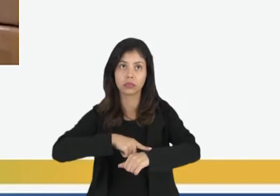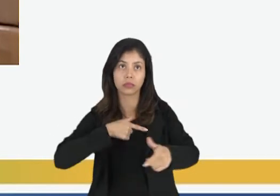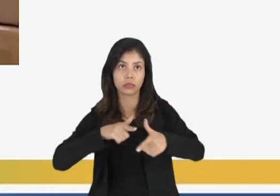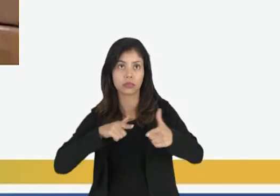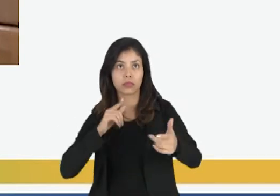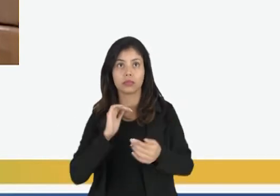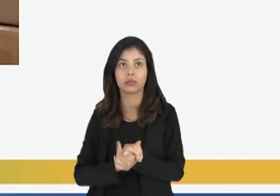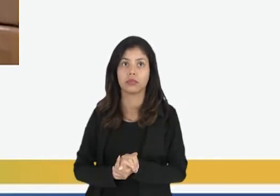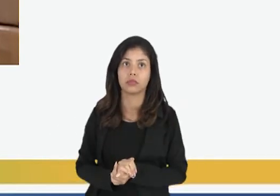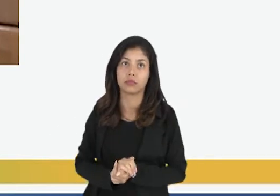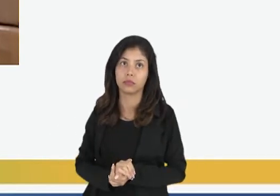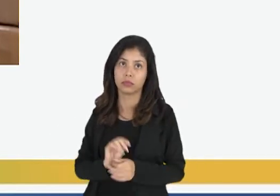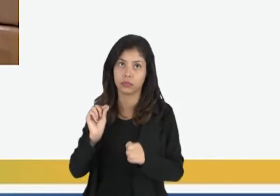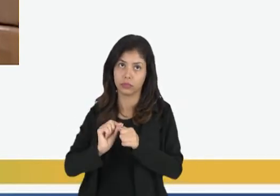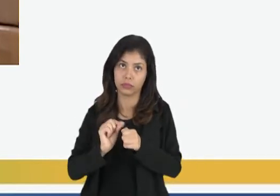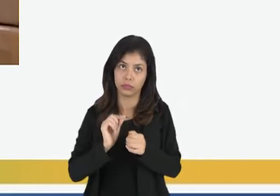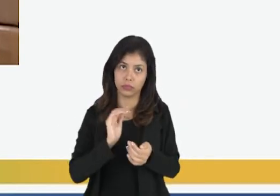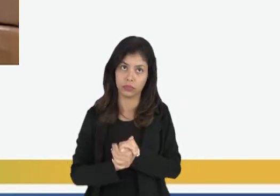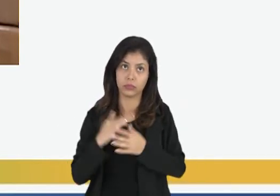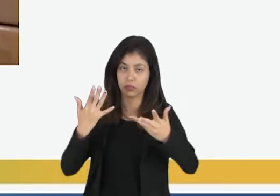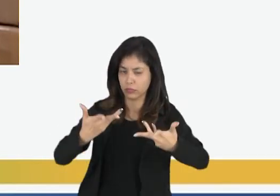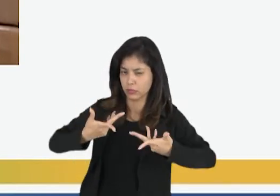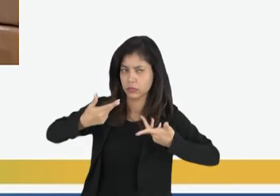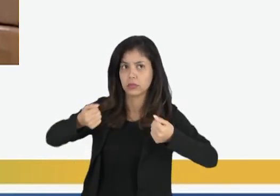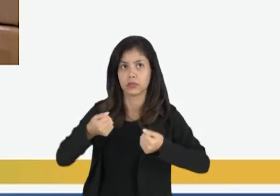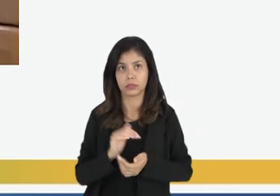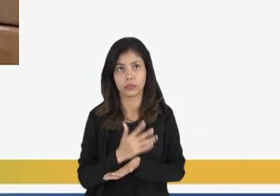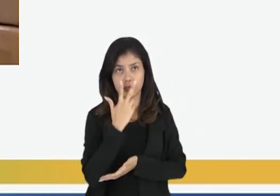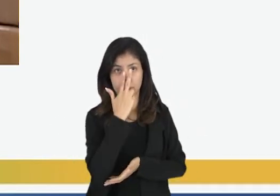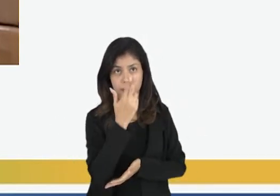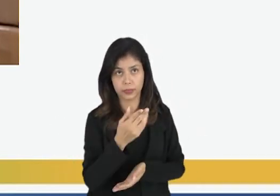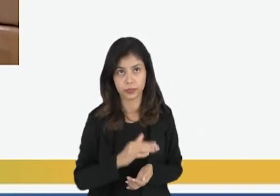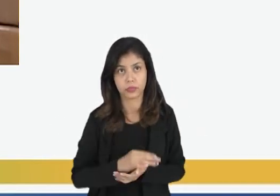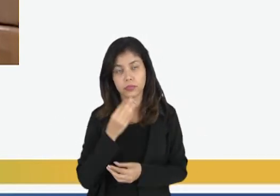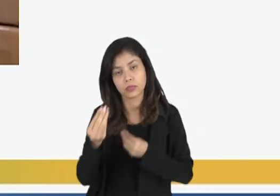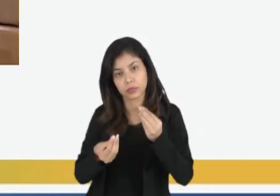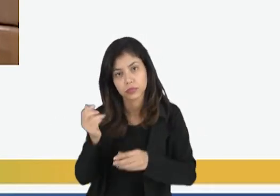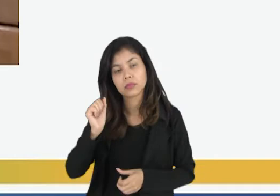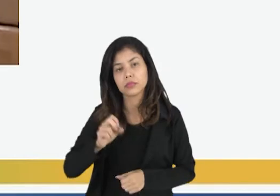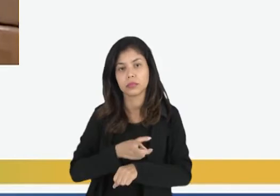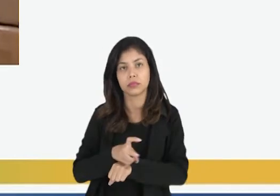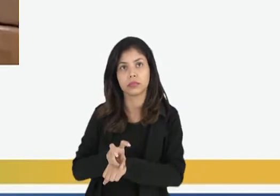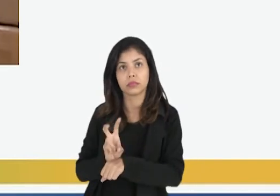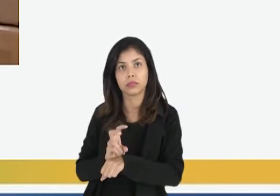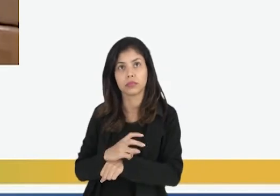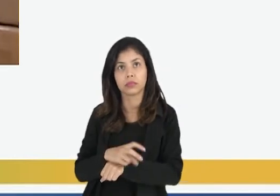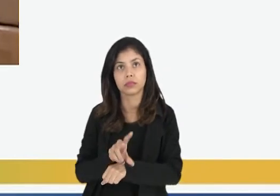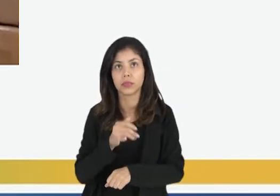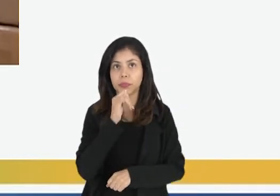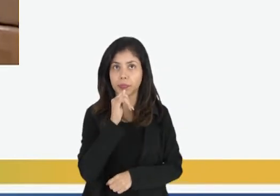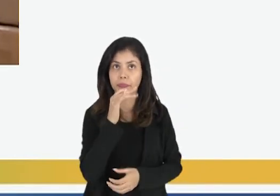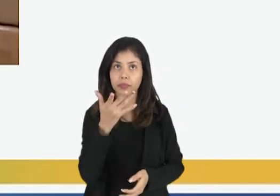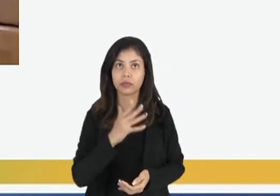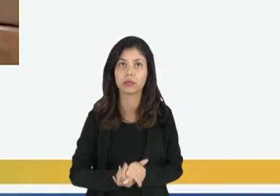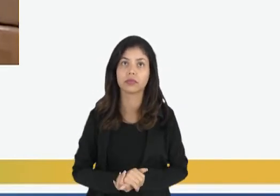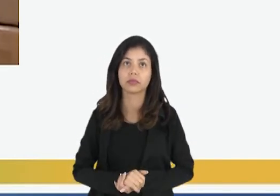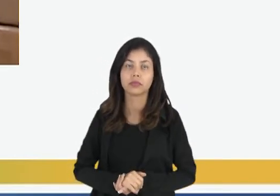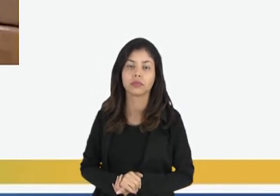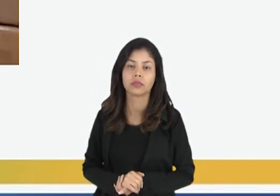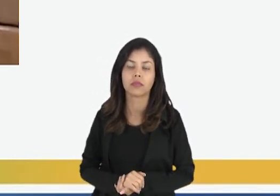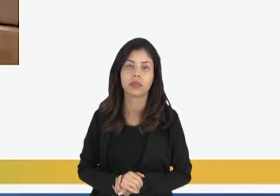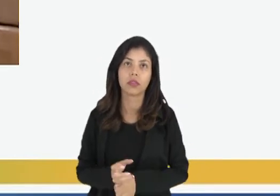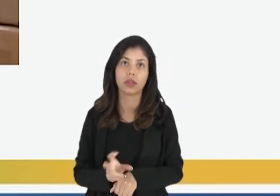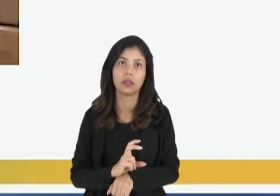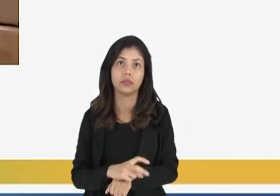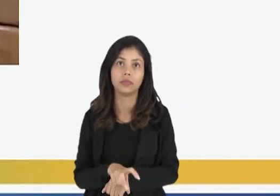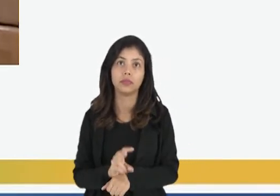trabalho desempenhando tarefas que exigem habilidades parecidas com a das máquinas. Aí olha o exemplo aí,